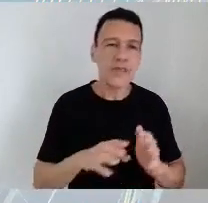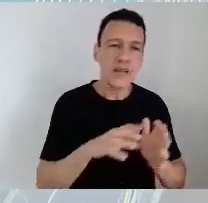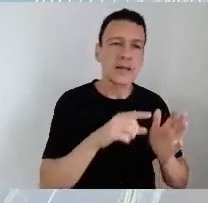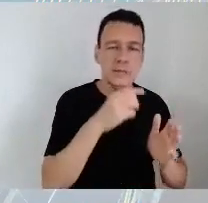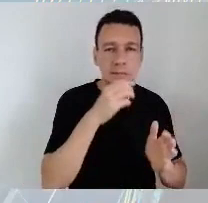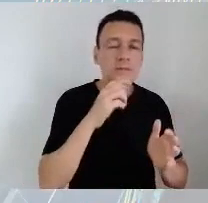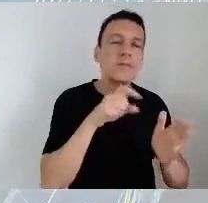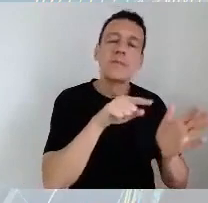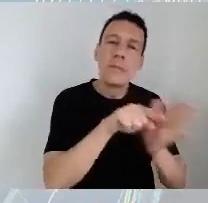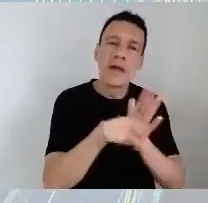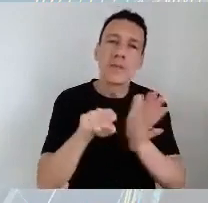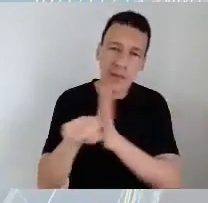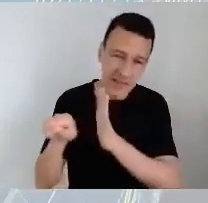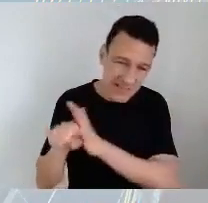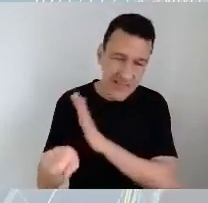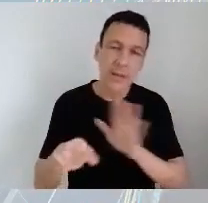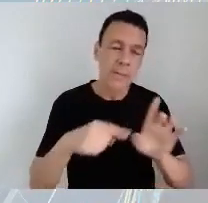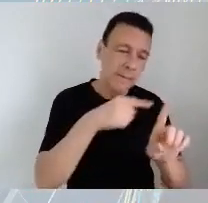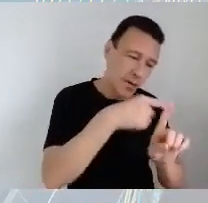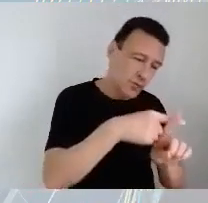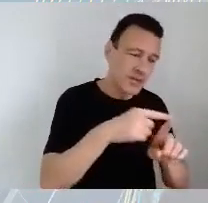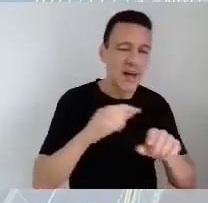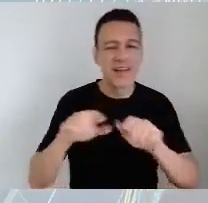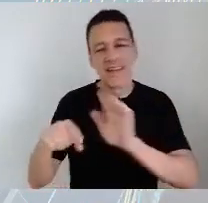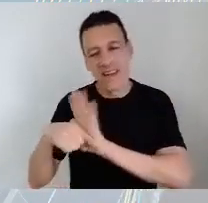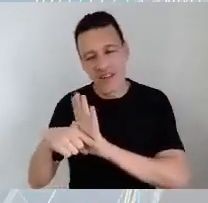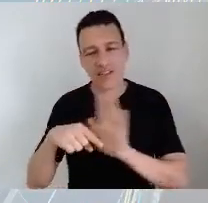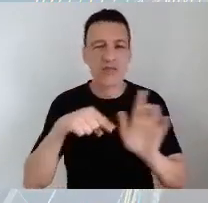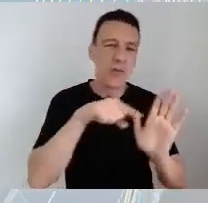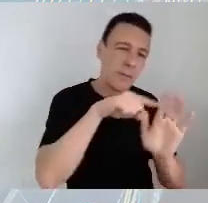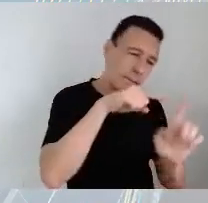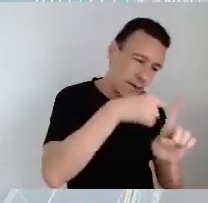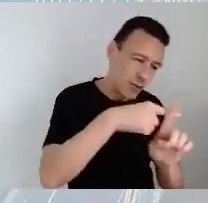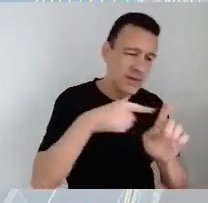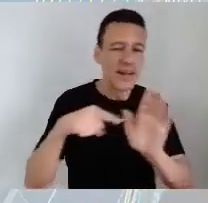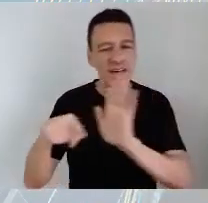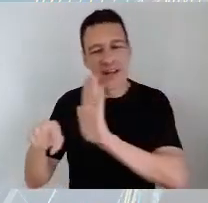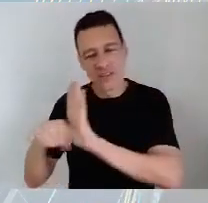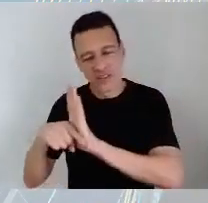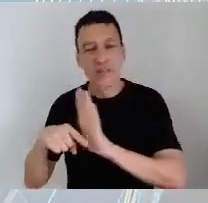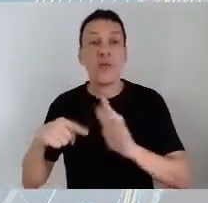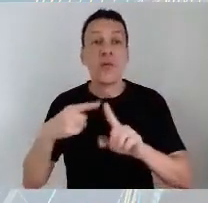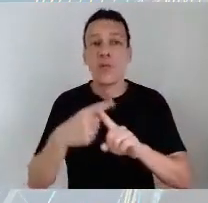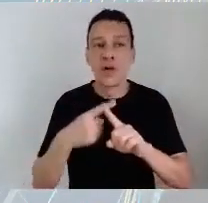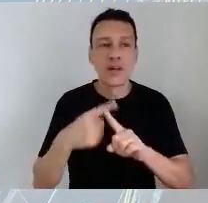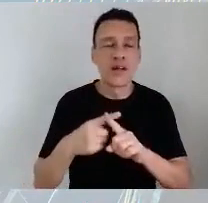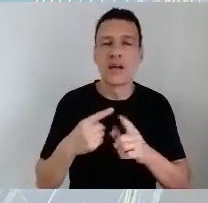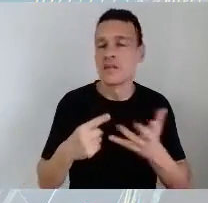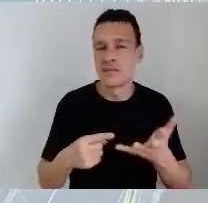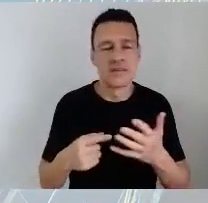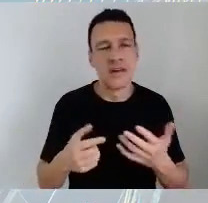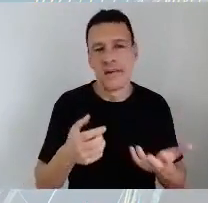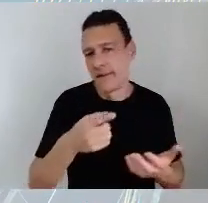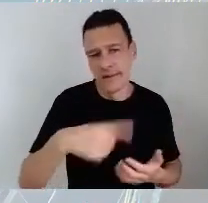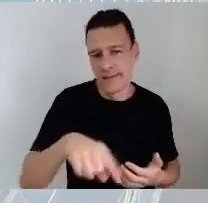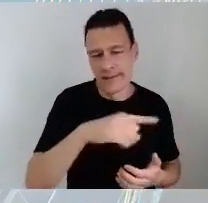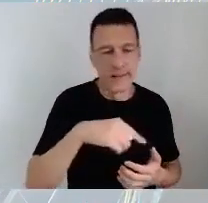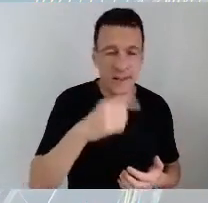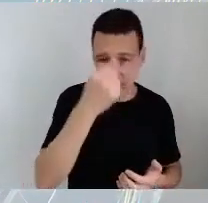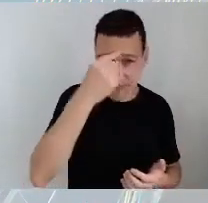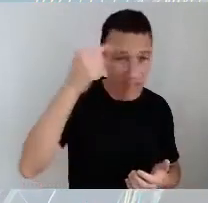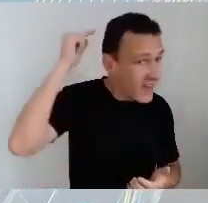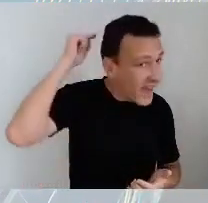do negativo positivo, para que não enviese os dados, né, dos usuários, para que não tenha viés em cima disso. Só que